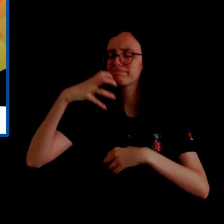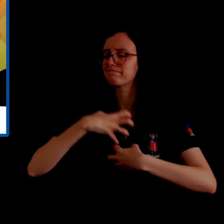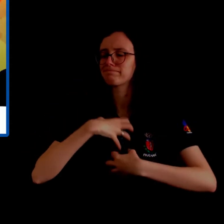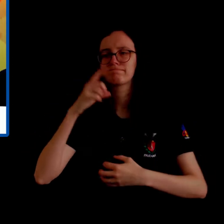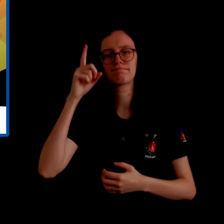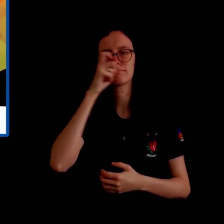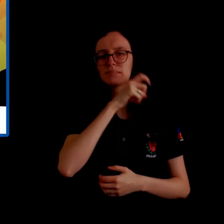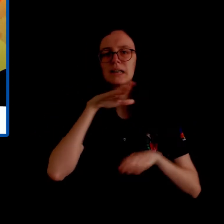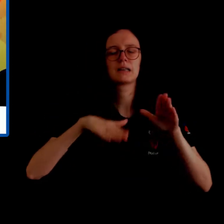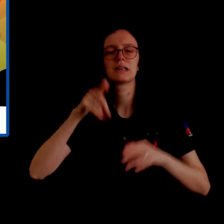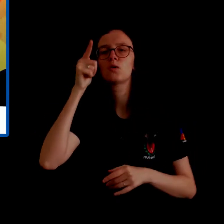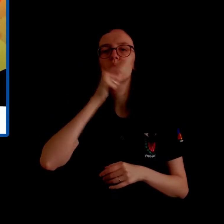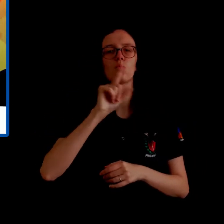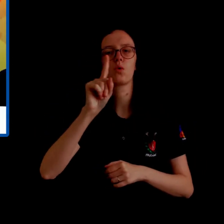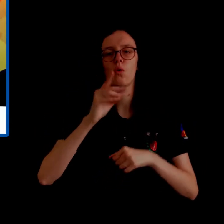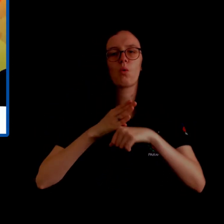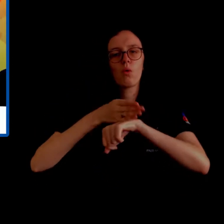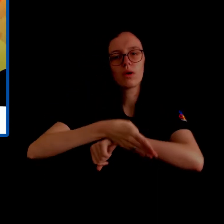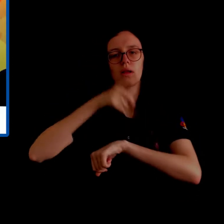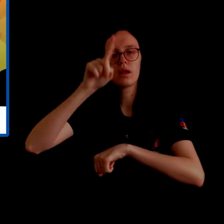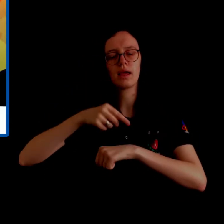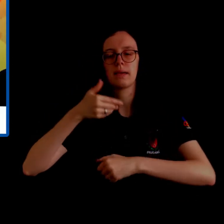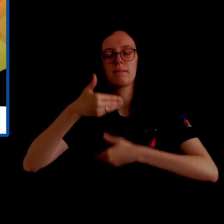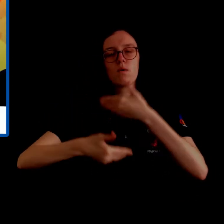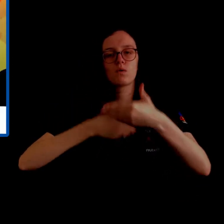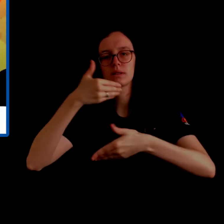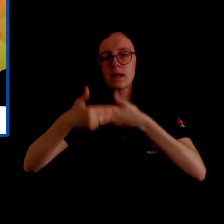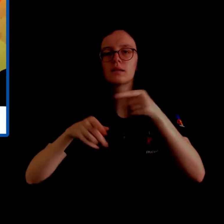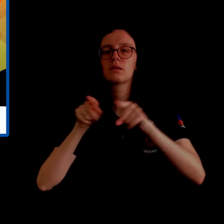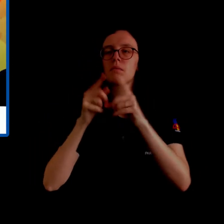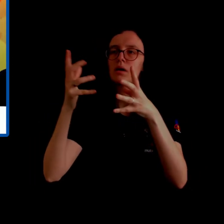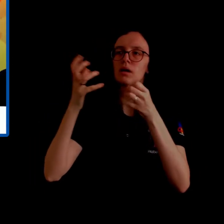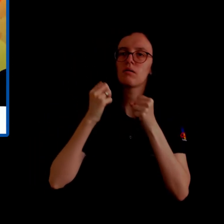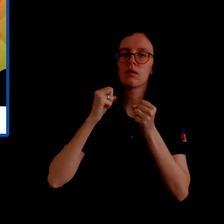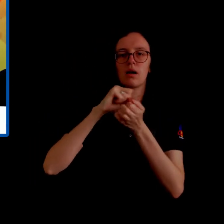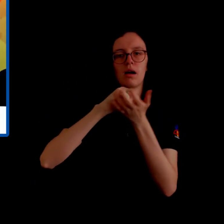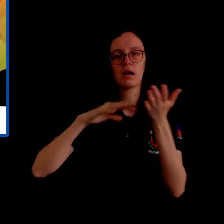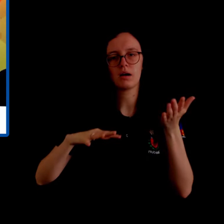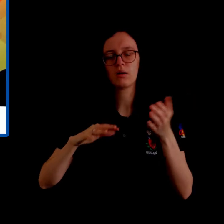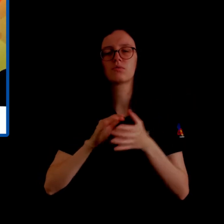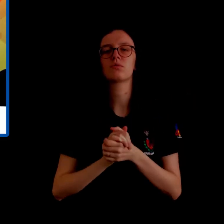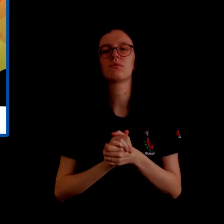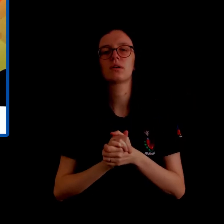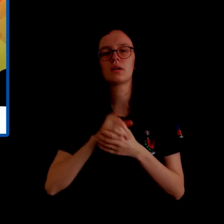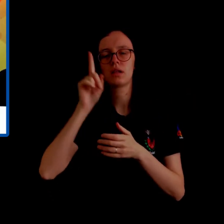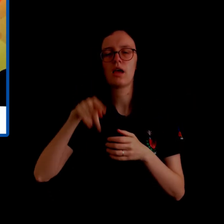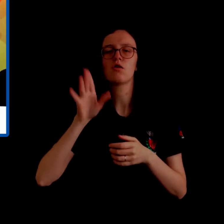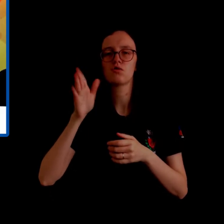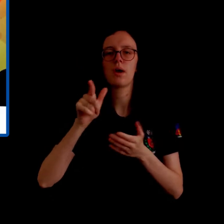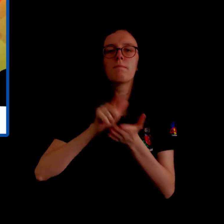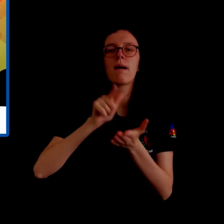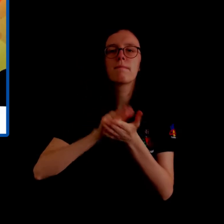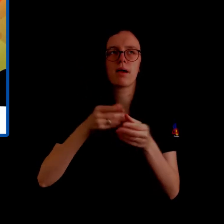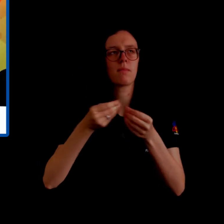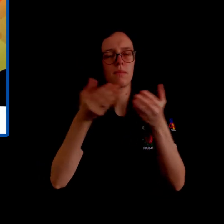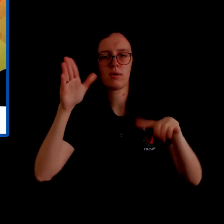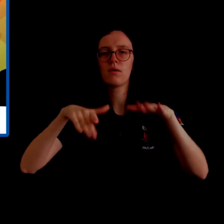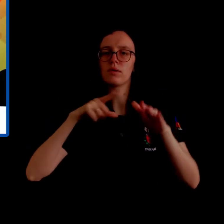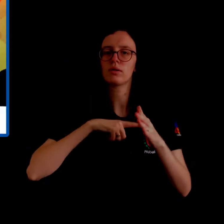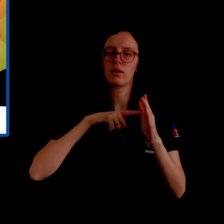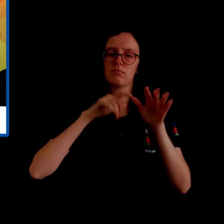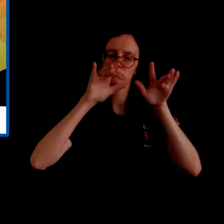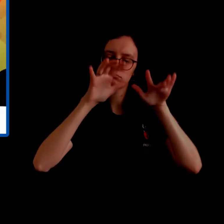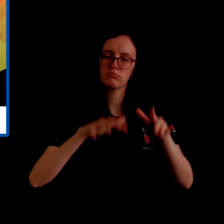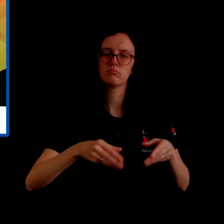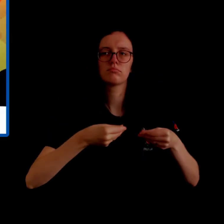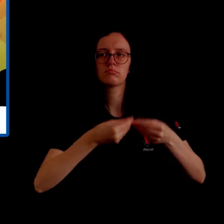dificuldades que não estão tendo acesso a esse processo, estão recebendo as atividades por escrito, né, em papel, redigido bonitinho, quando